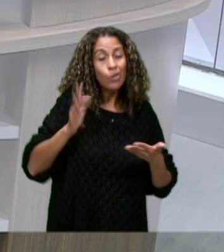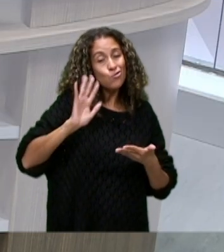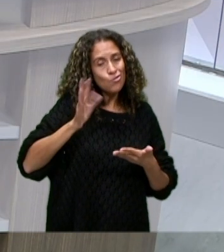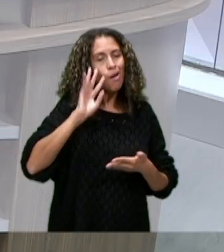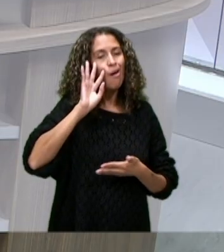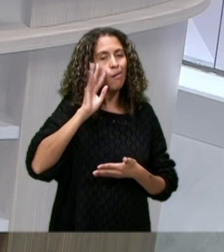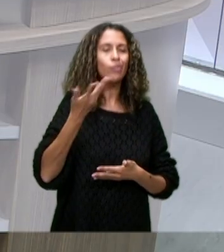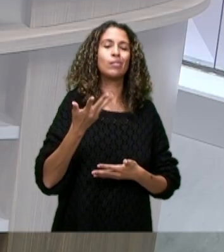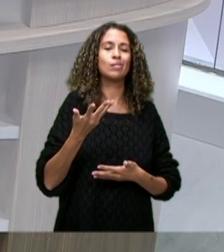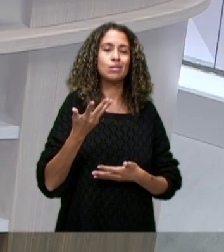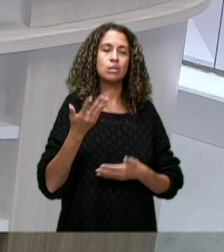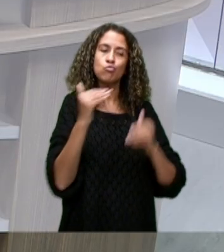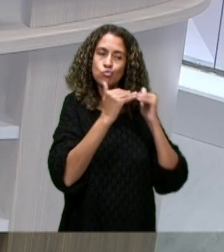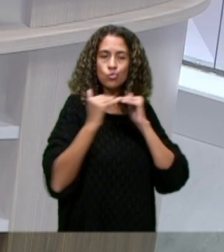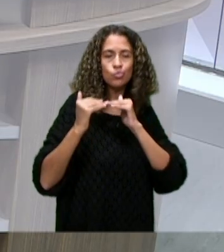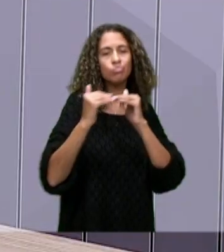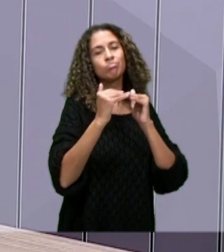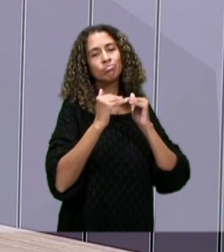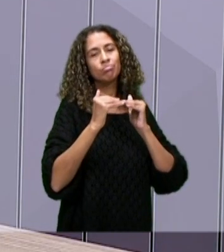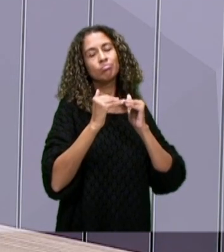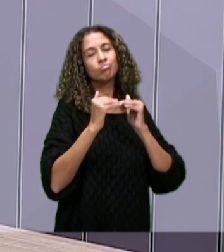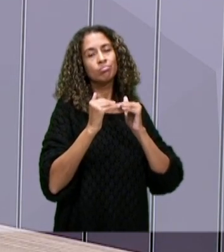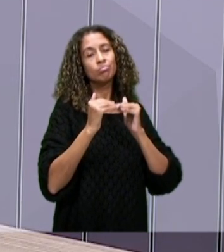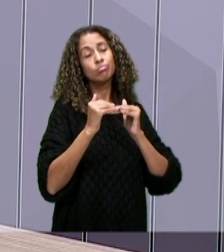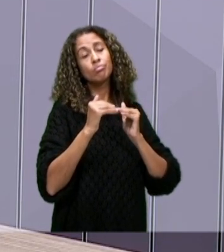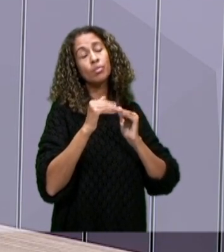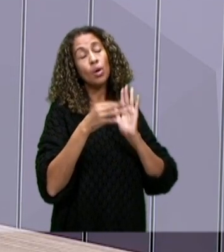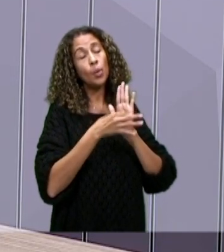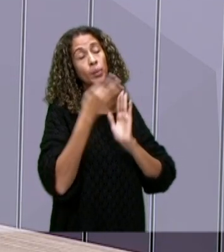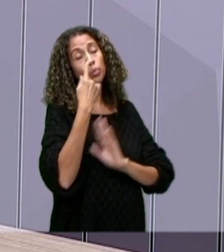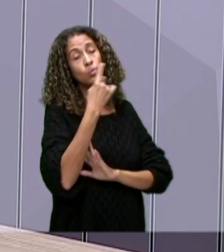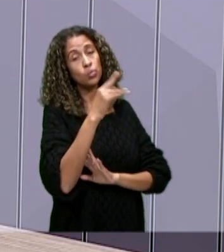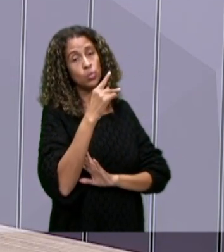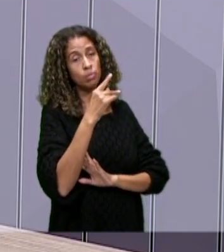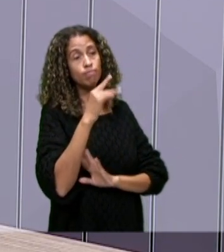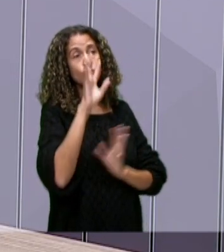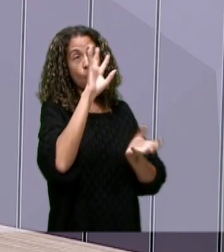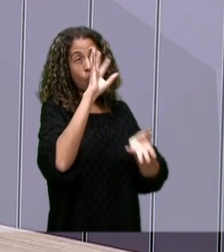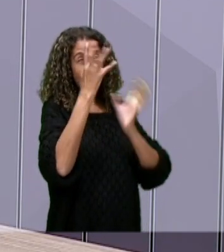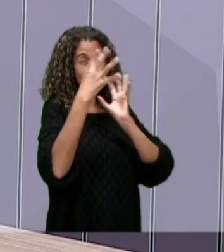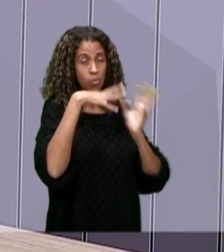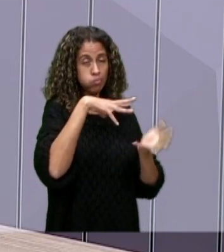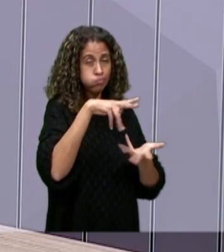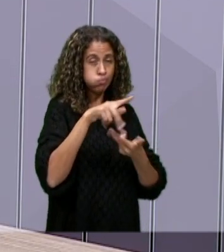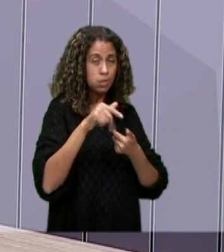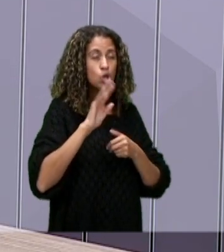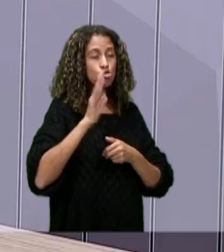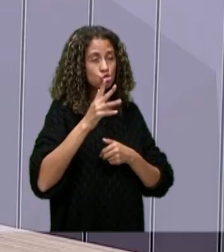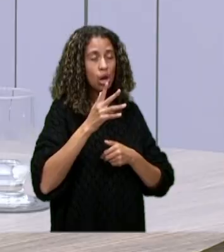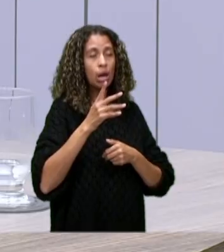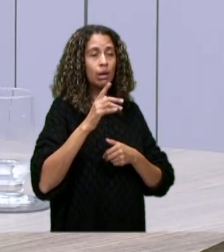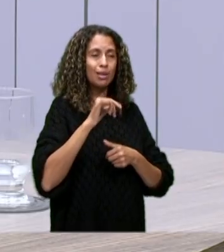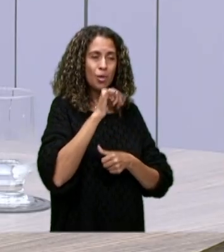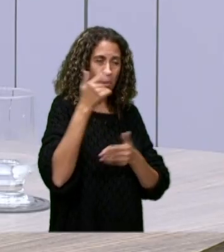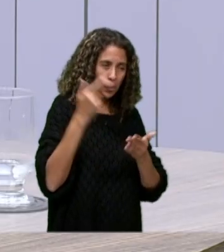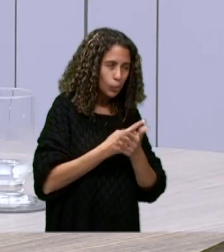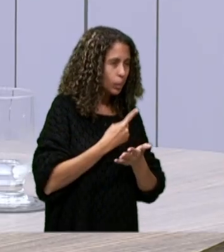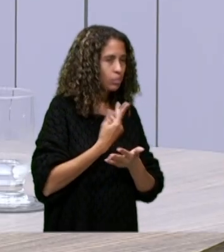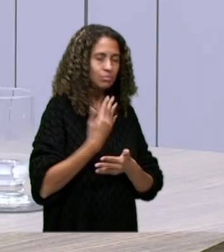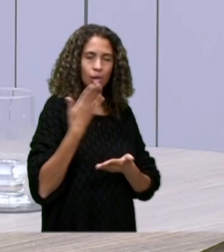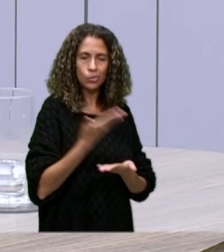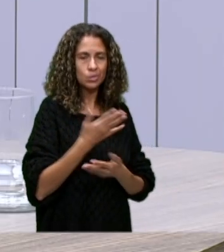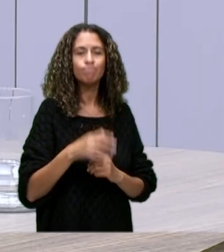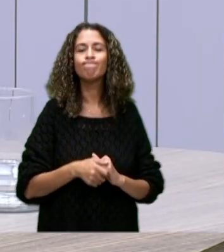um consenso. Na tua opinião, o clima do planeta já está em ponto de não retorno?